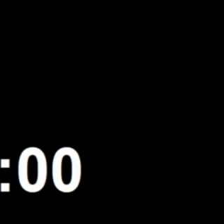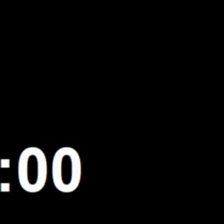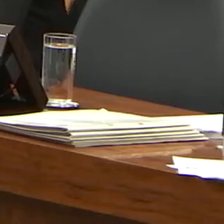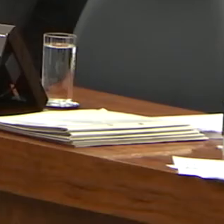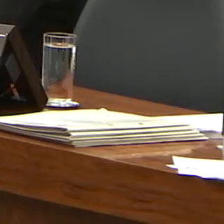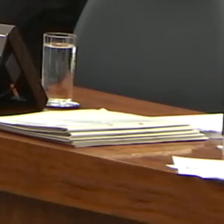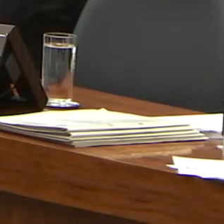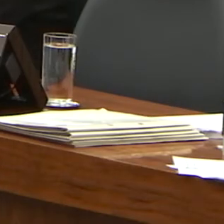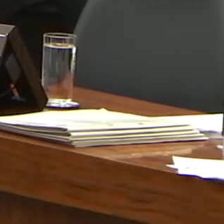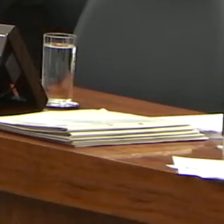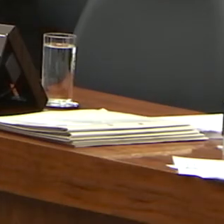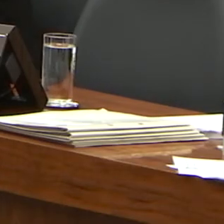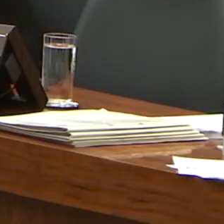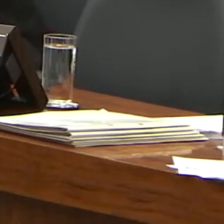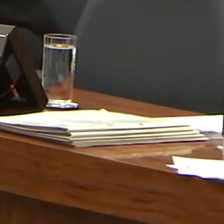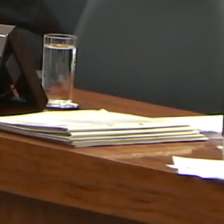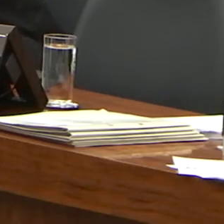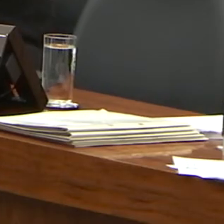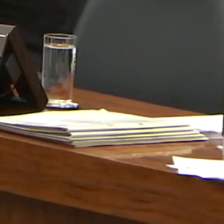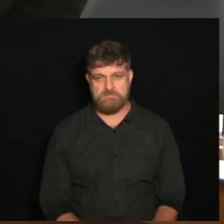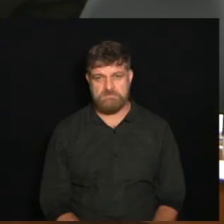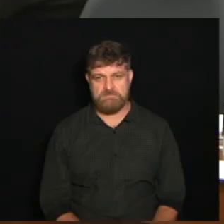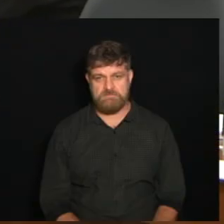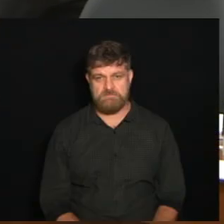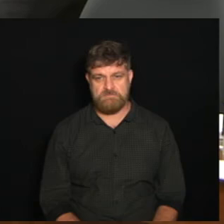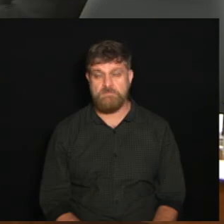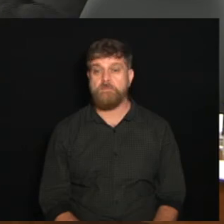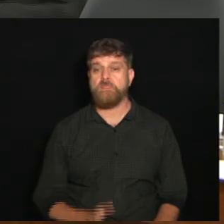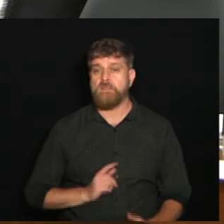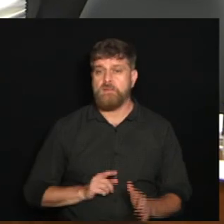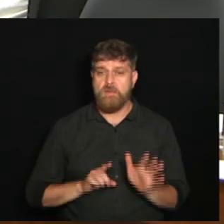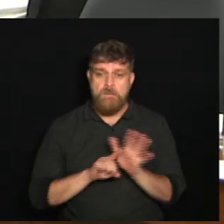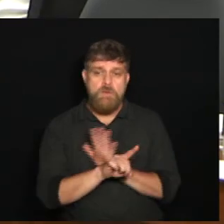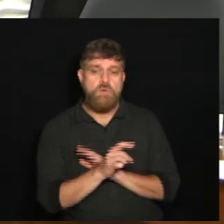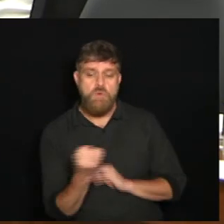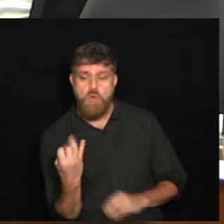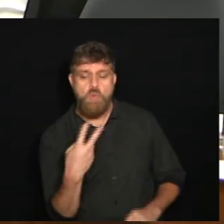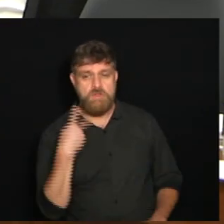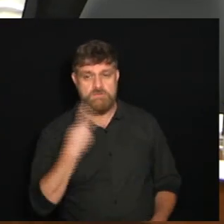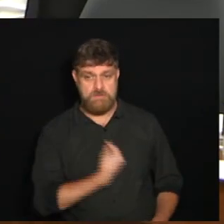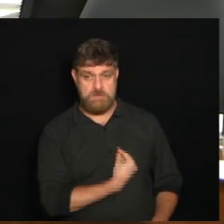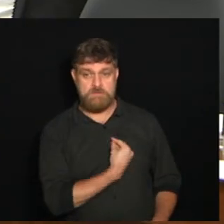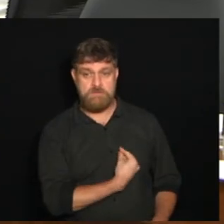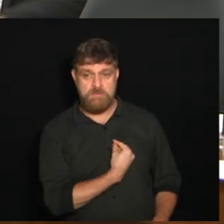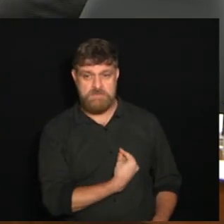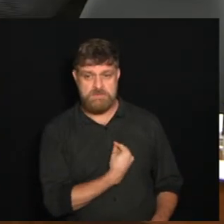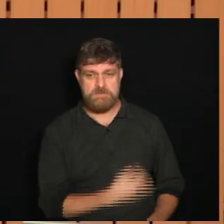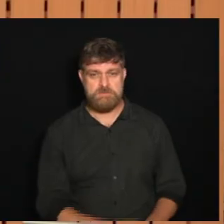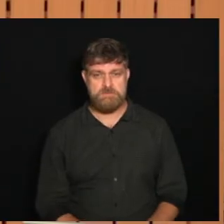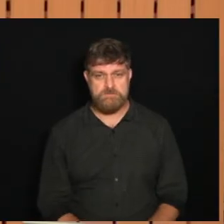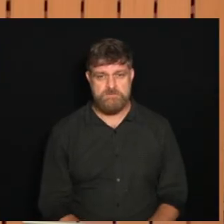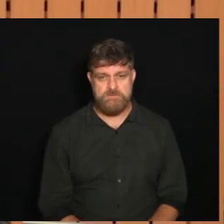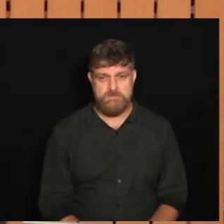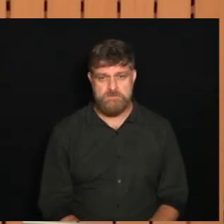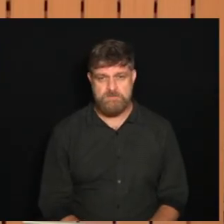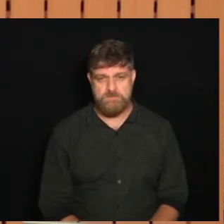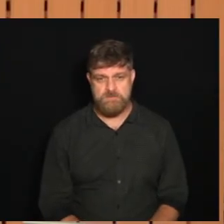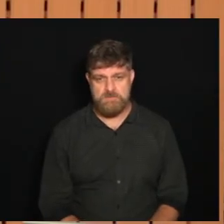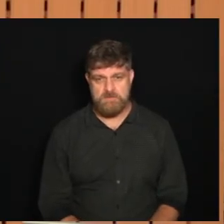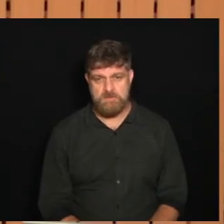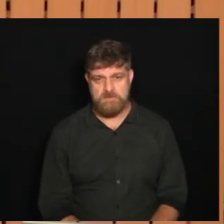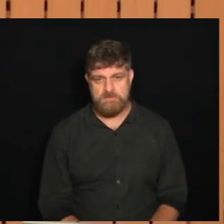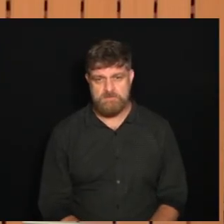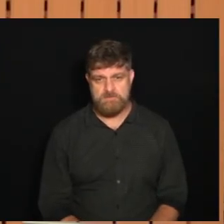primeiro secretário, o vereador Rodrigo da Farmácia, que informe o número de vereadores presentes.